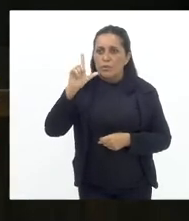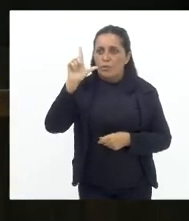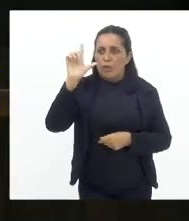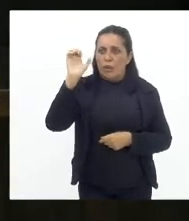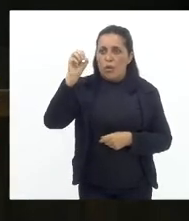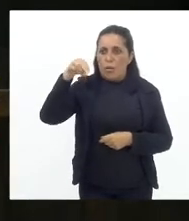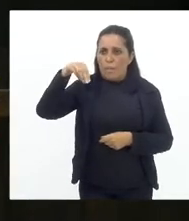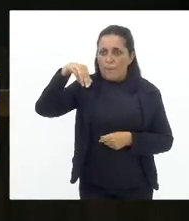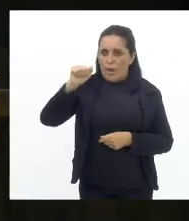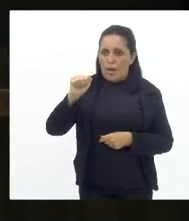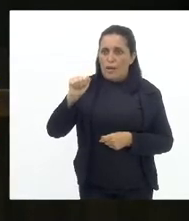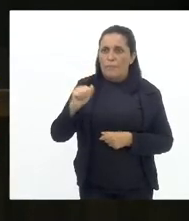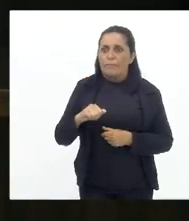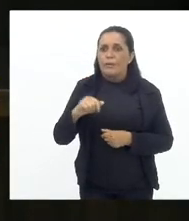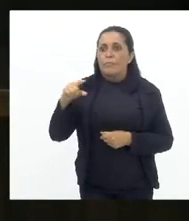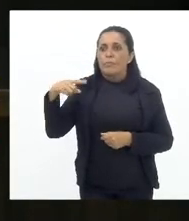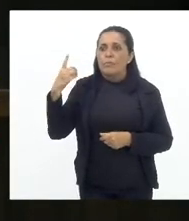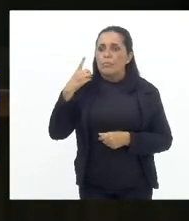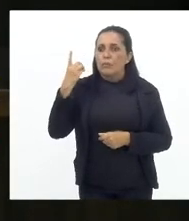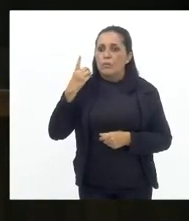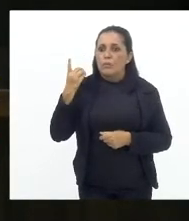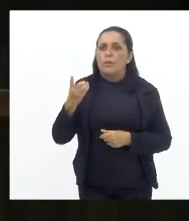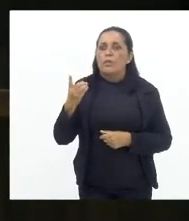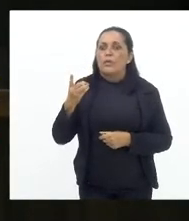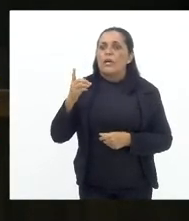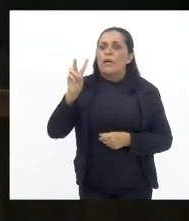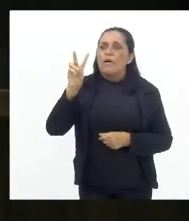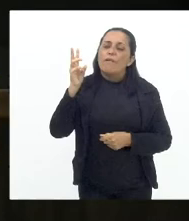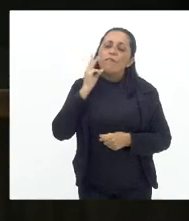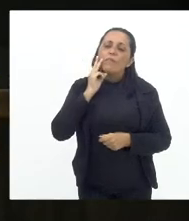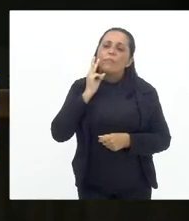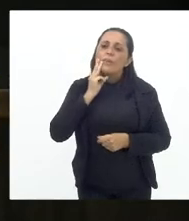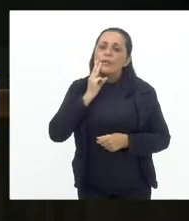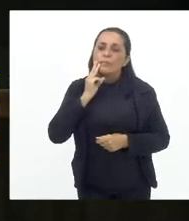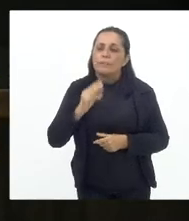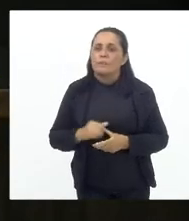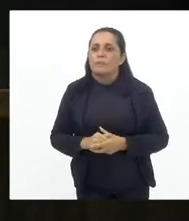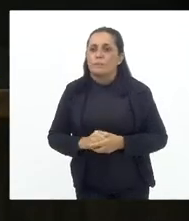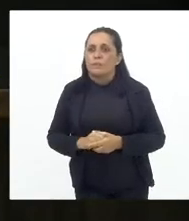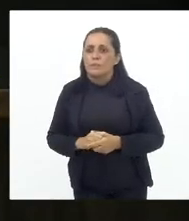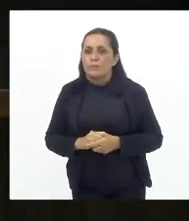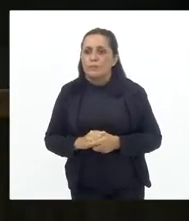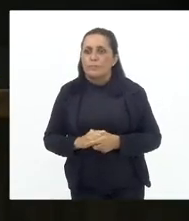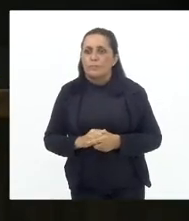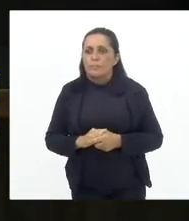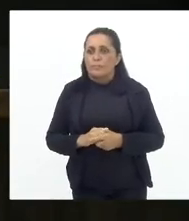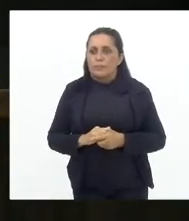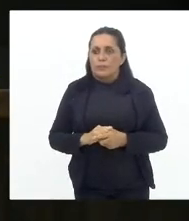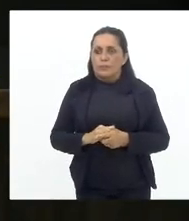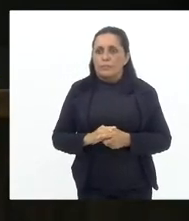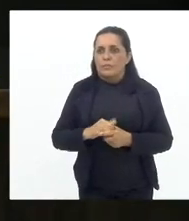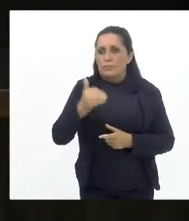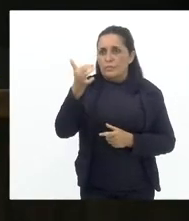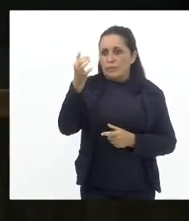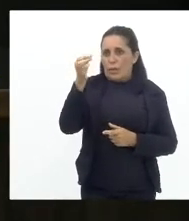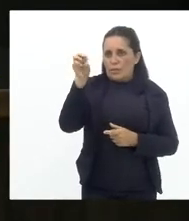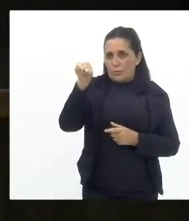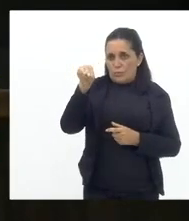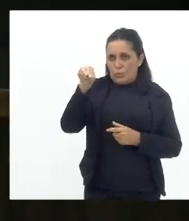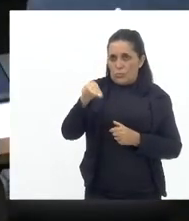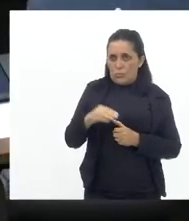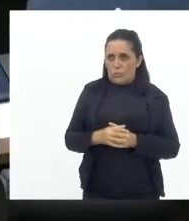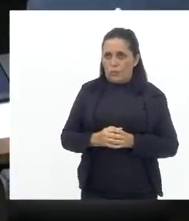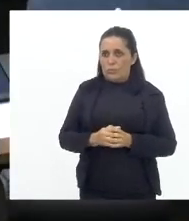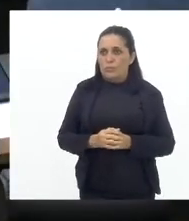não se encontrando o presente próximo orador inscrito nobilitado waldeck Carneiro pode ser nessa dispõe de dez minutos no tempo